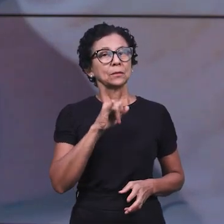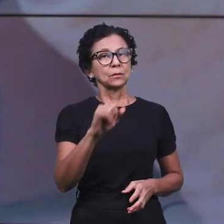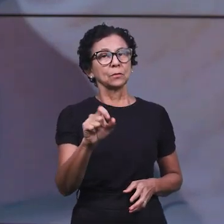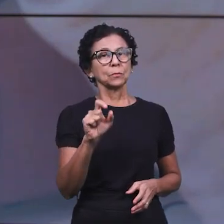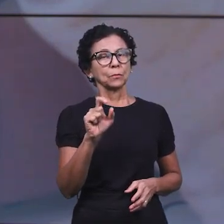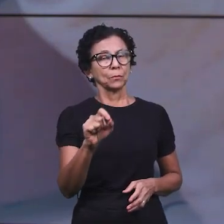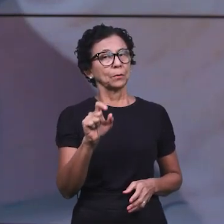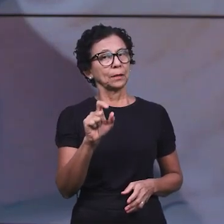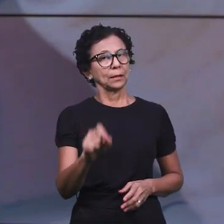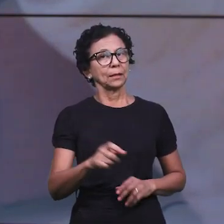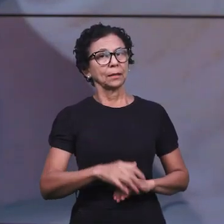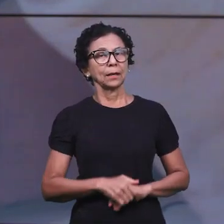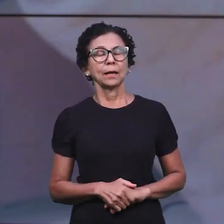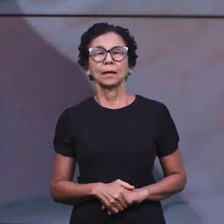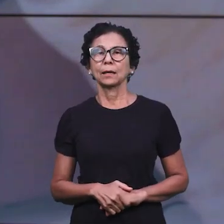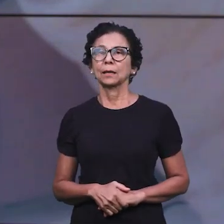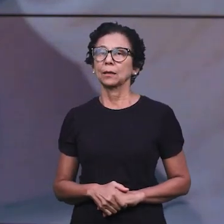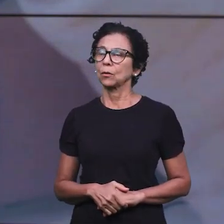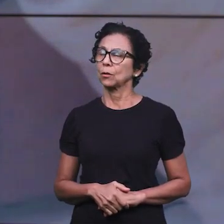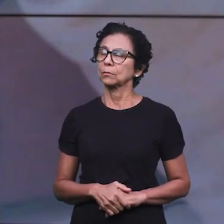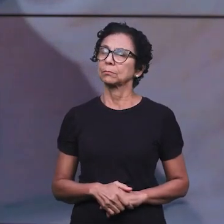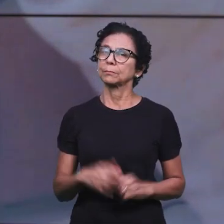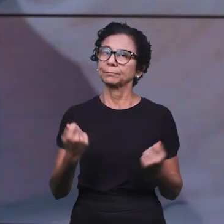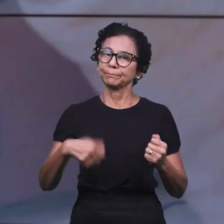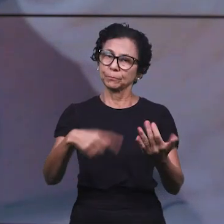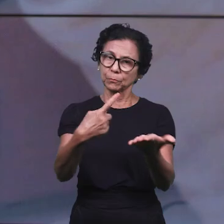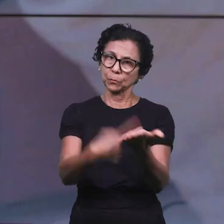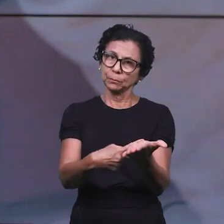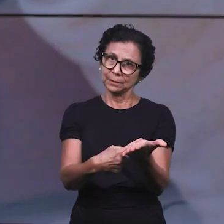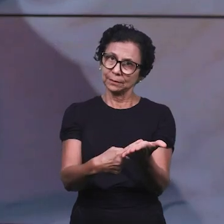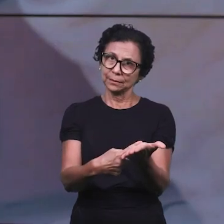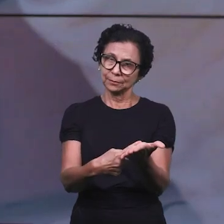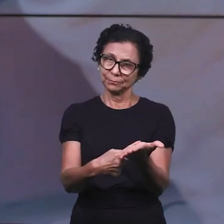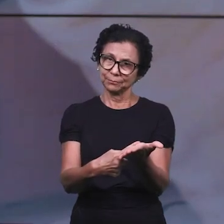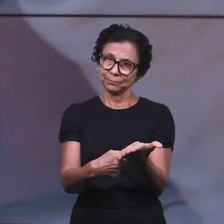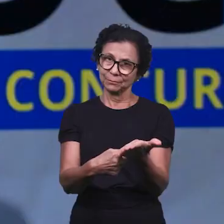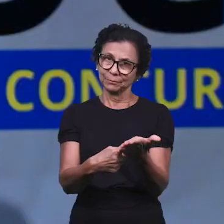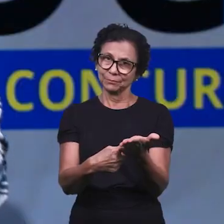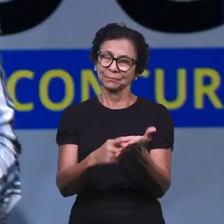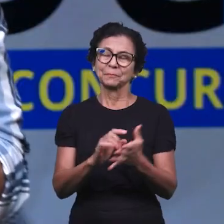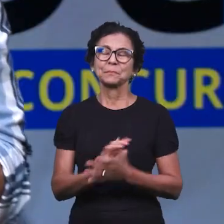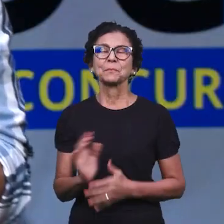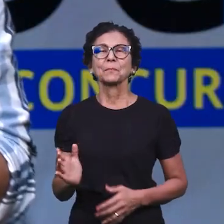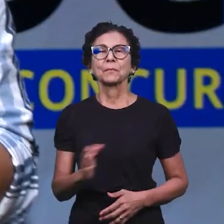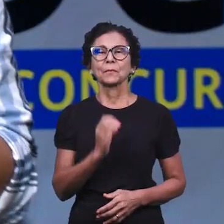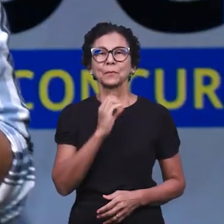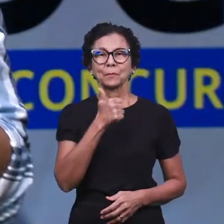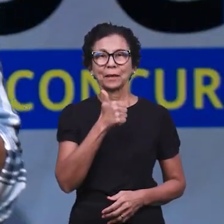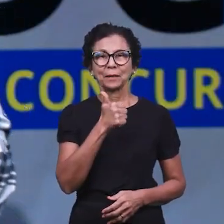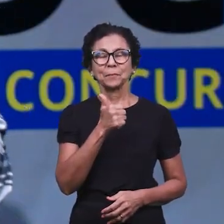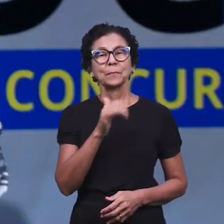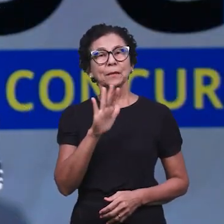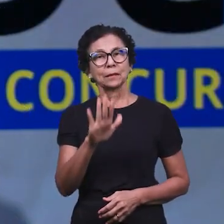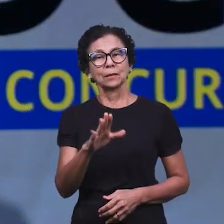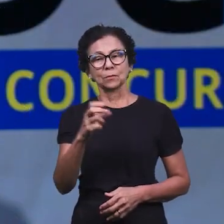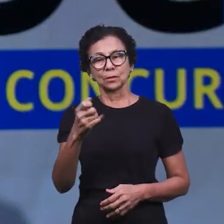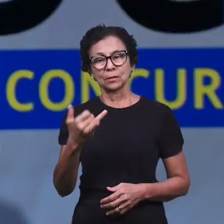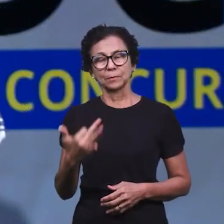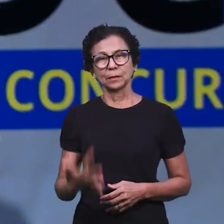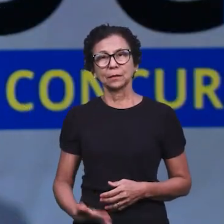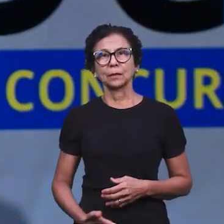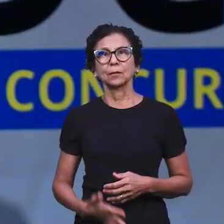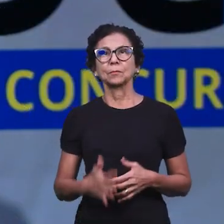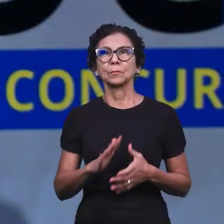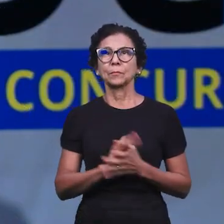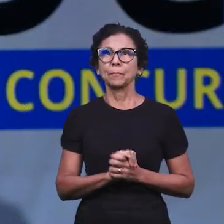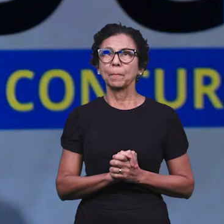fugir dessa falta de constância nos estudos. Tudo bem? Então, olha só, nós já falamos aqui de